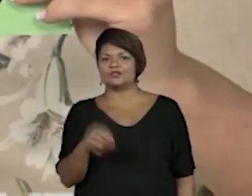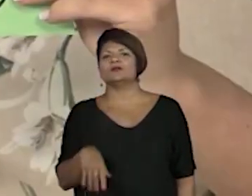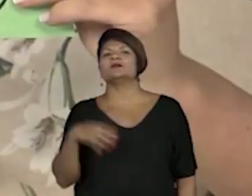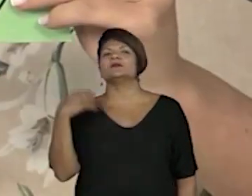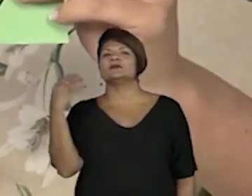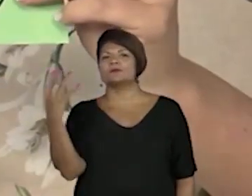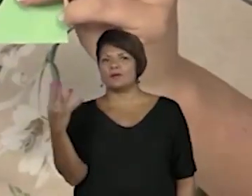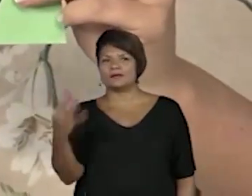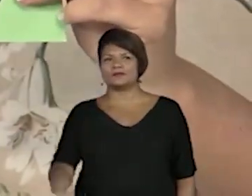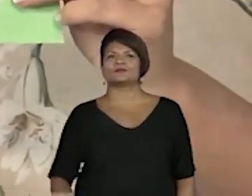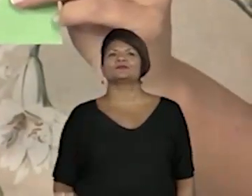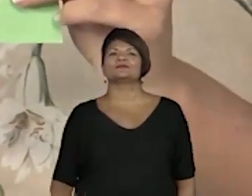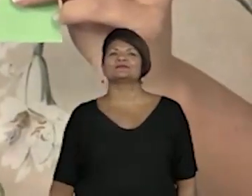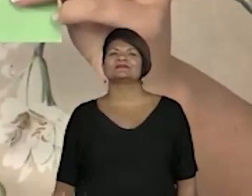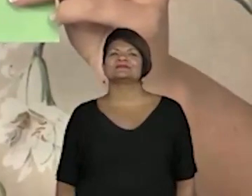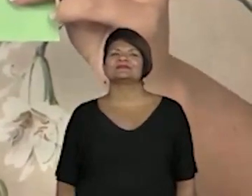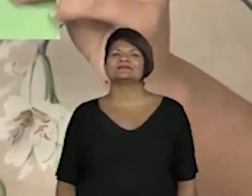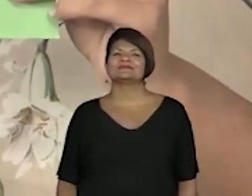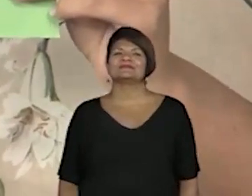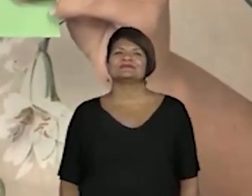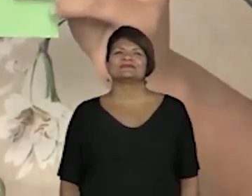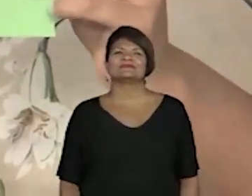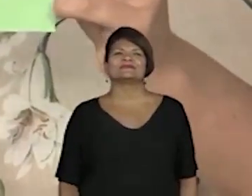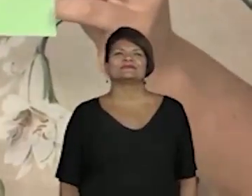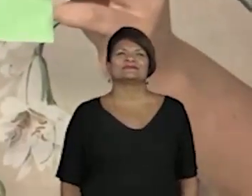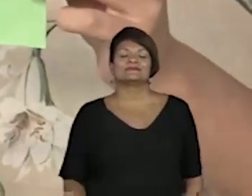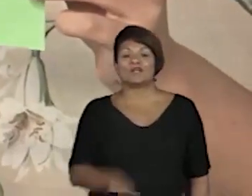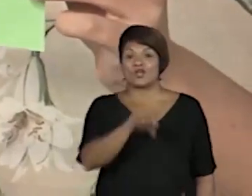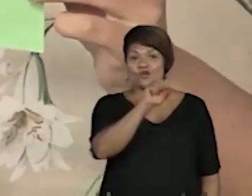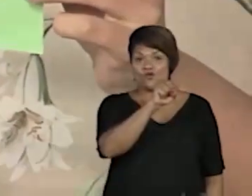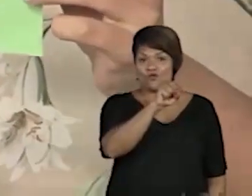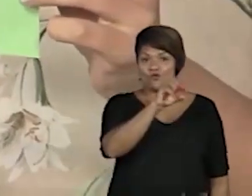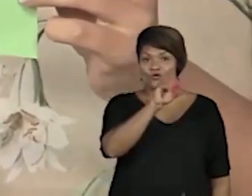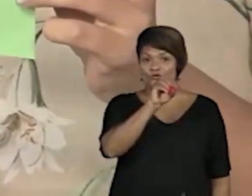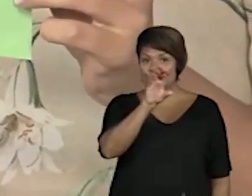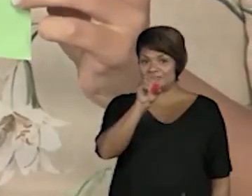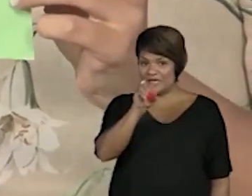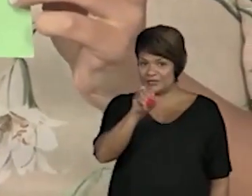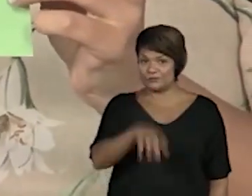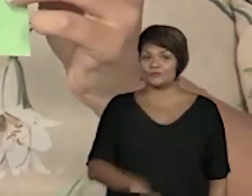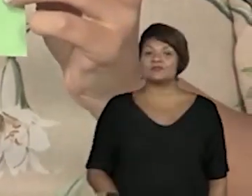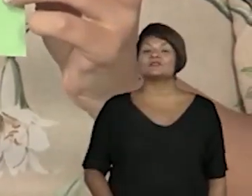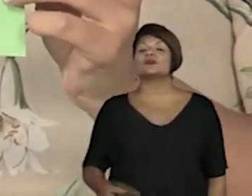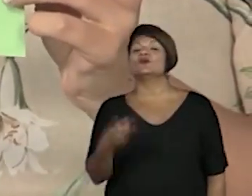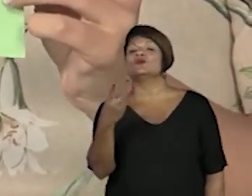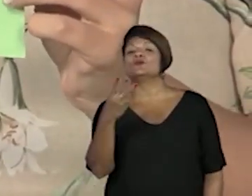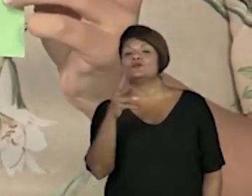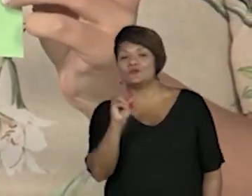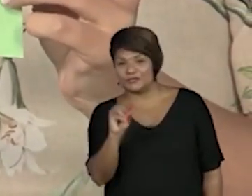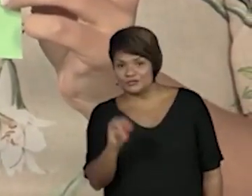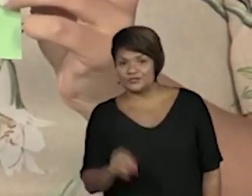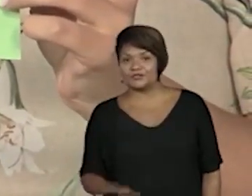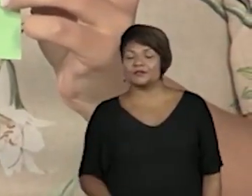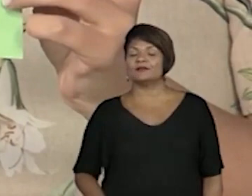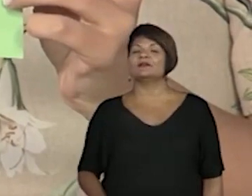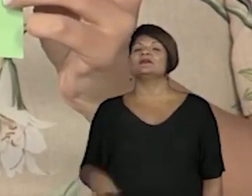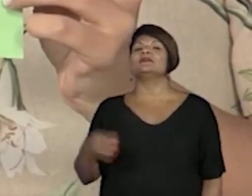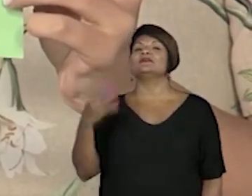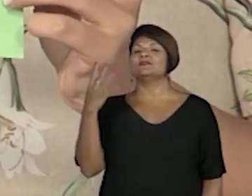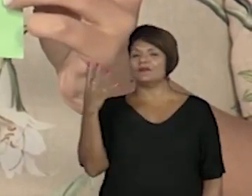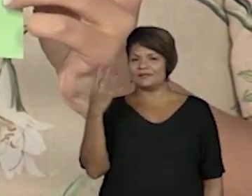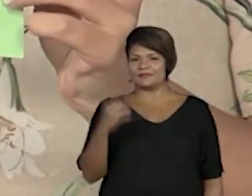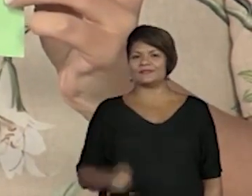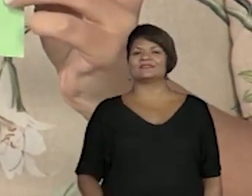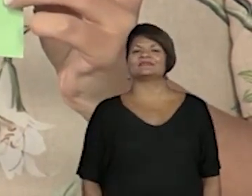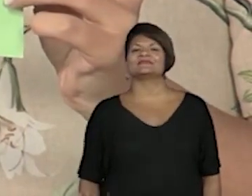Criançada, 800 é o azul que está na mão ali da professora Fran. O número 800, aí nós